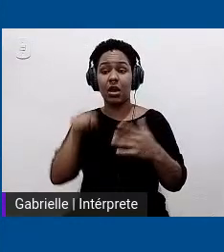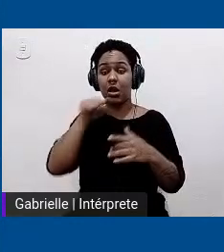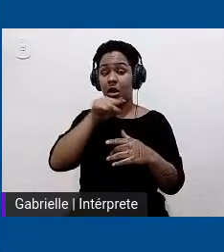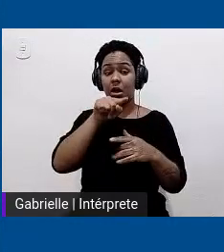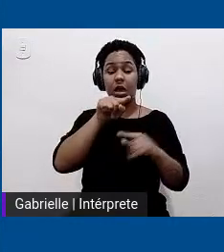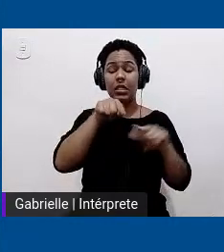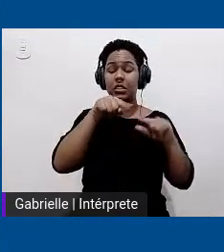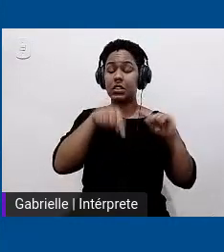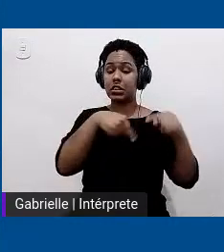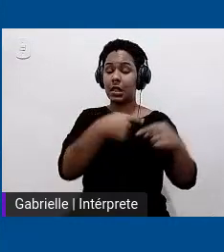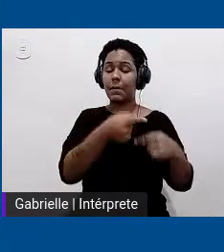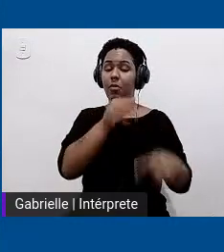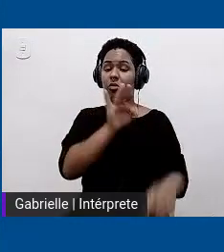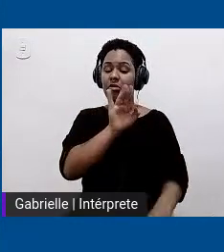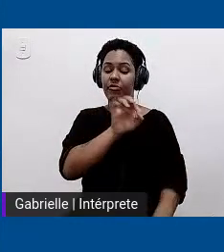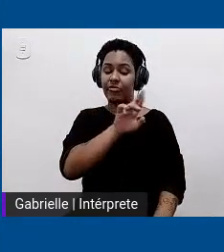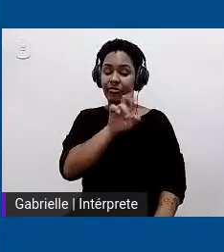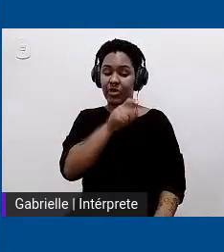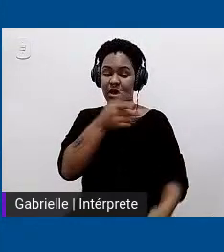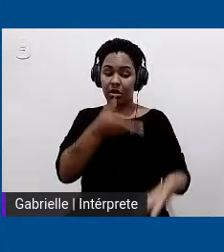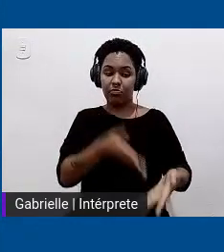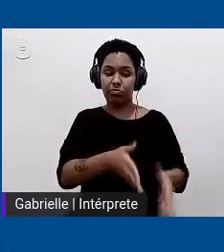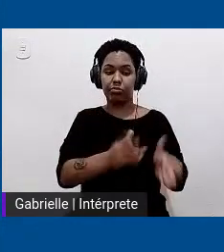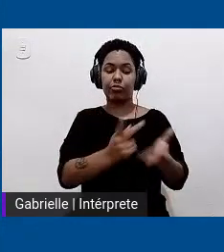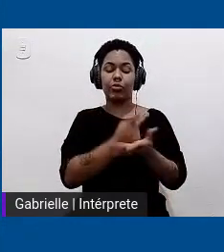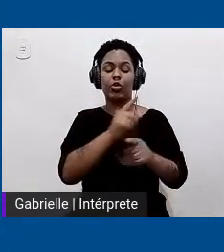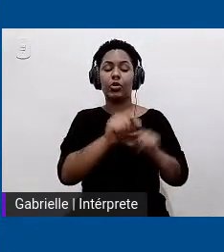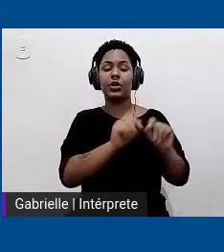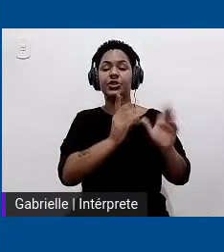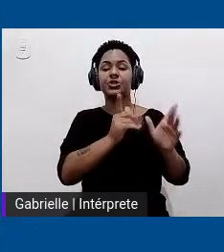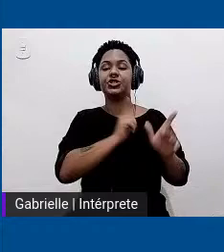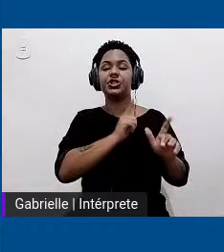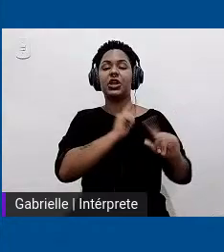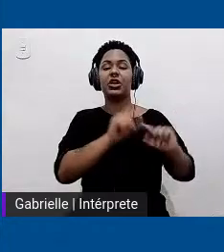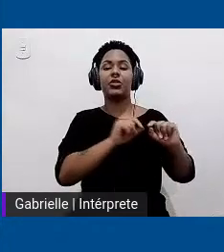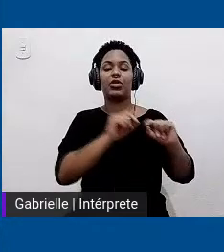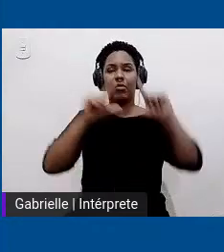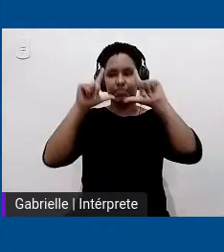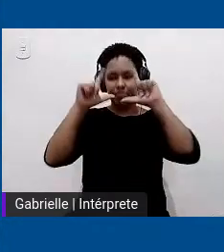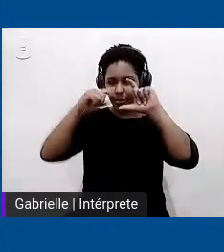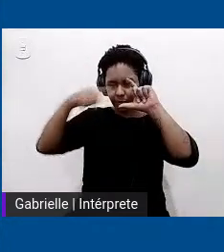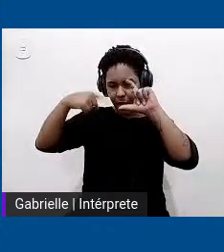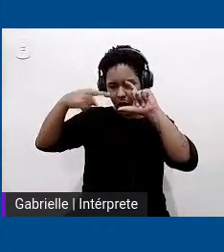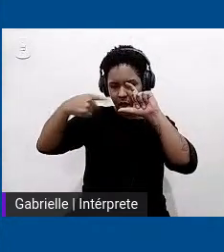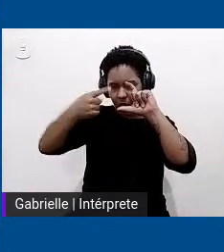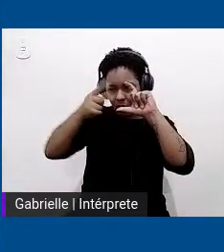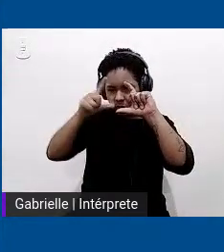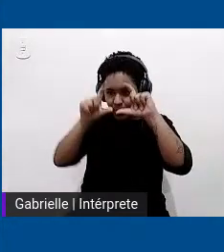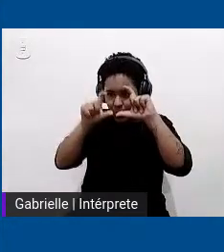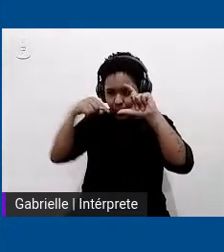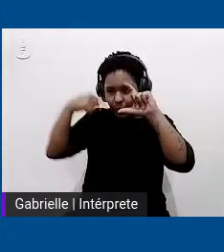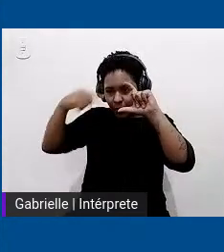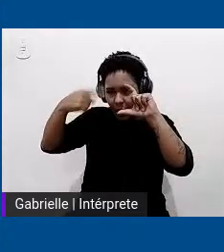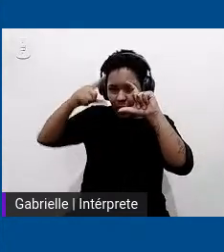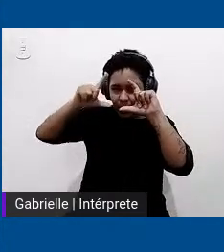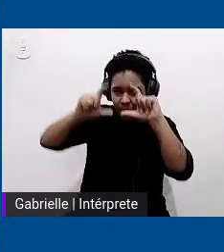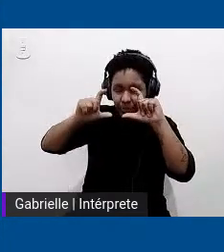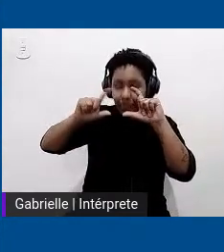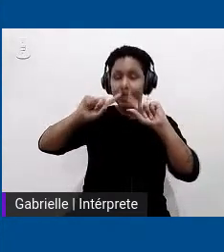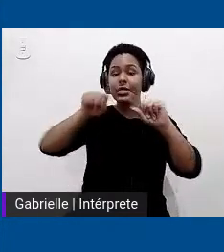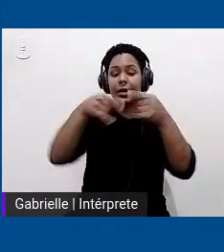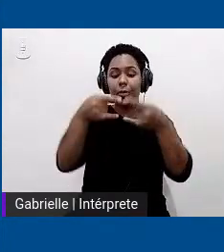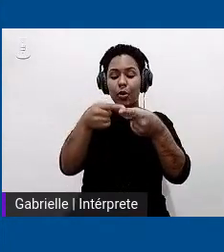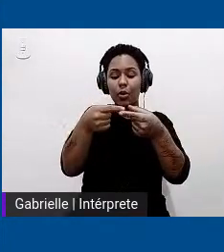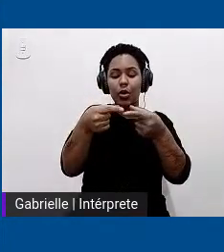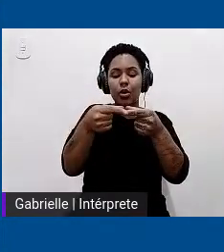negativo de colóide úmido e a cópia sob papel albuminado. Depois tem o negativo das